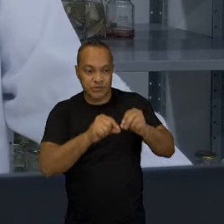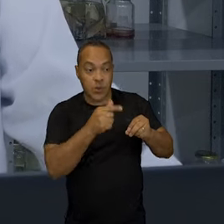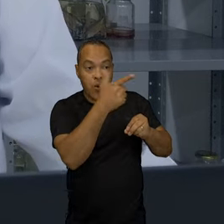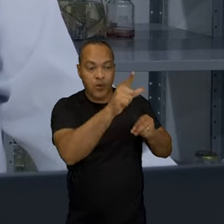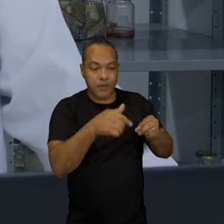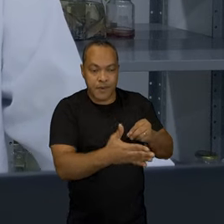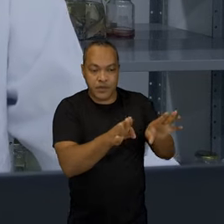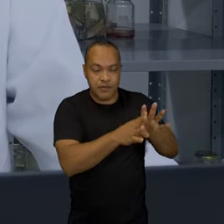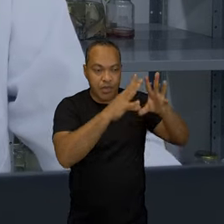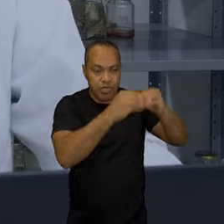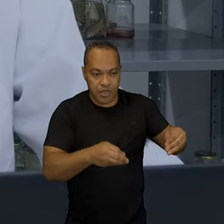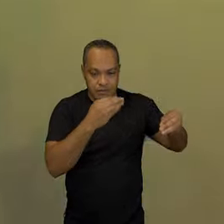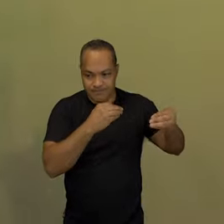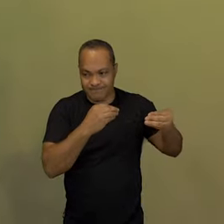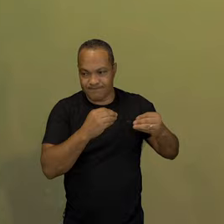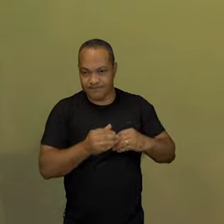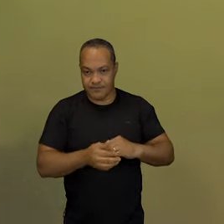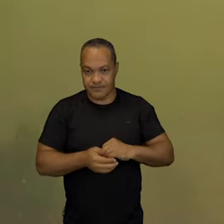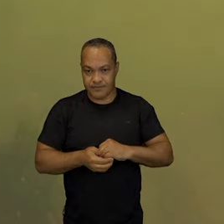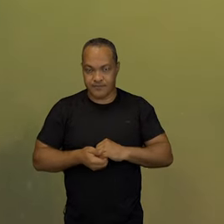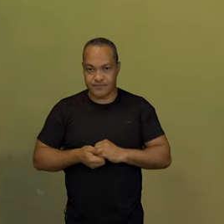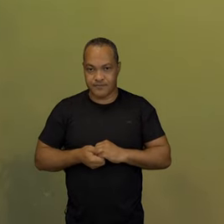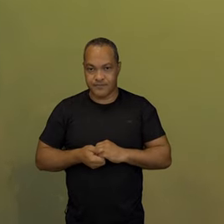da diversidade de espécies daquela determinada região.